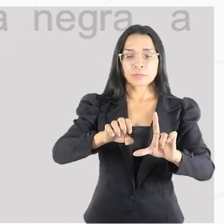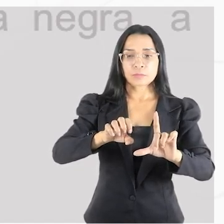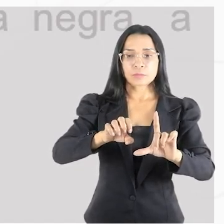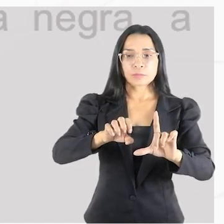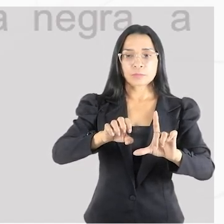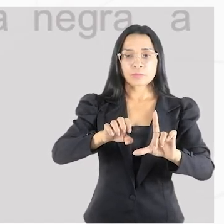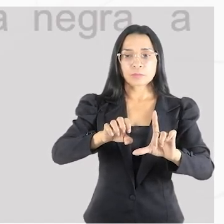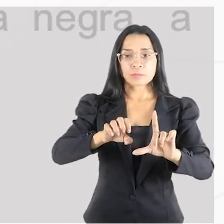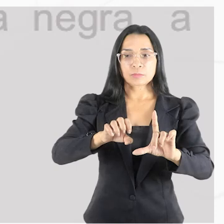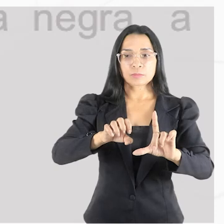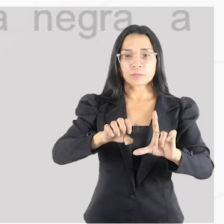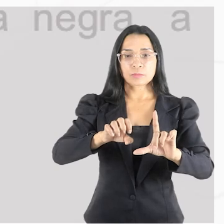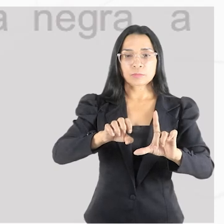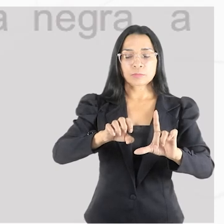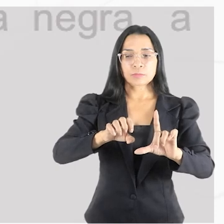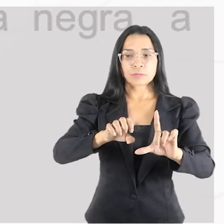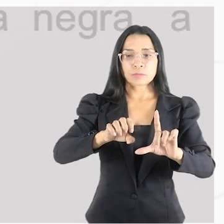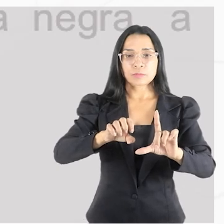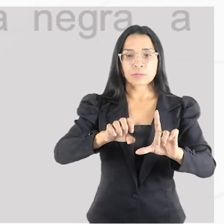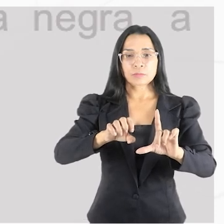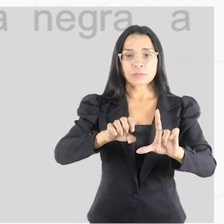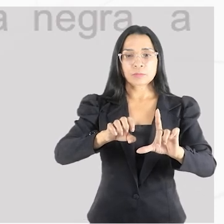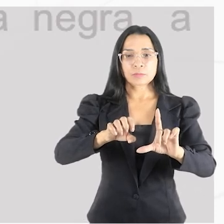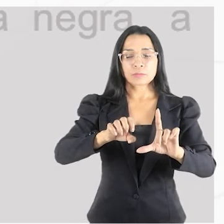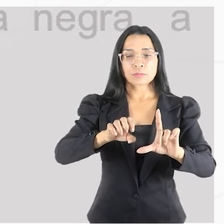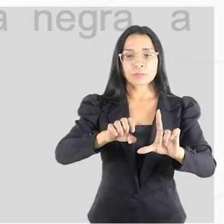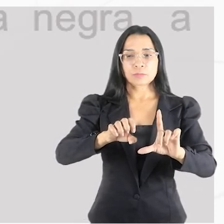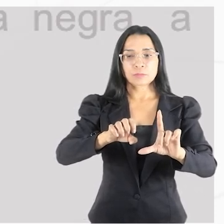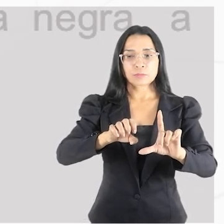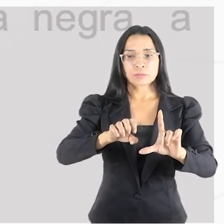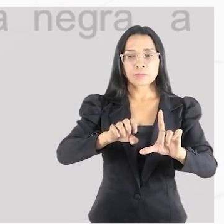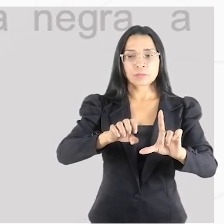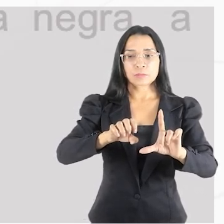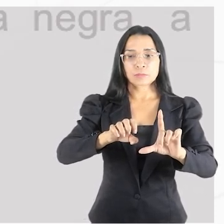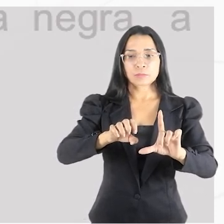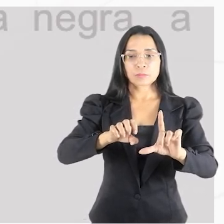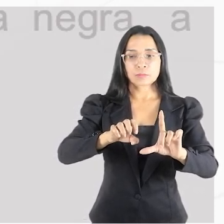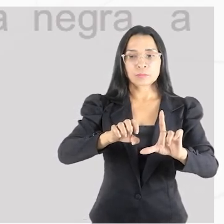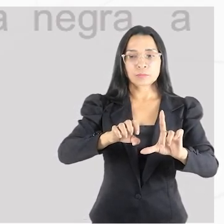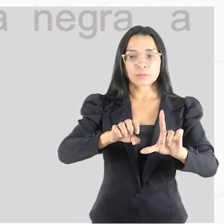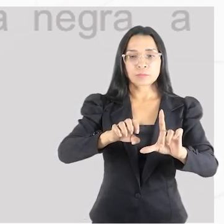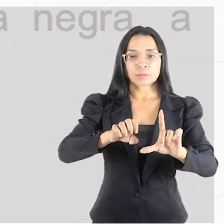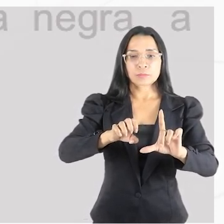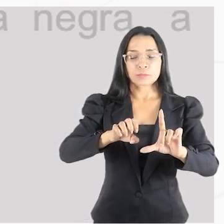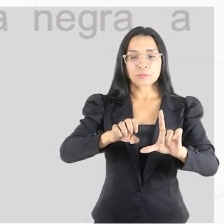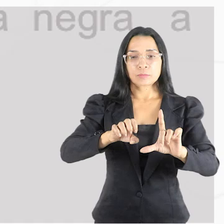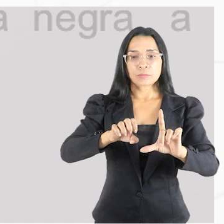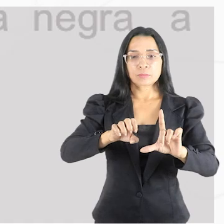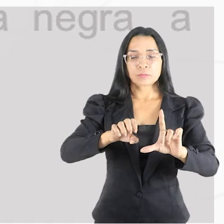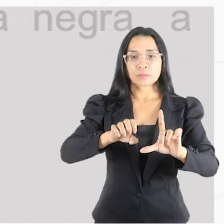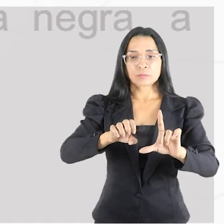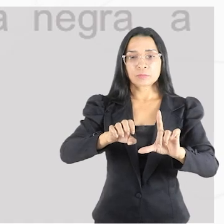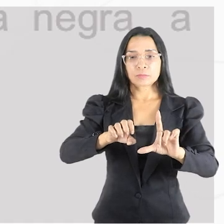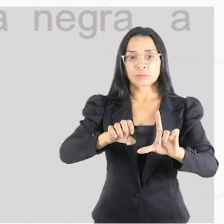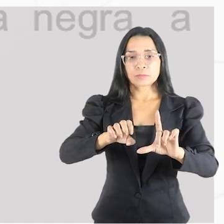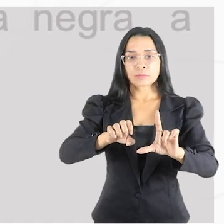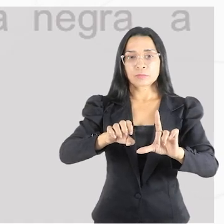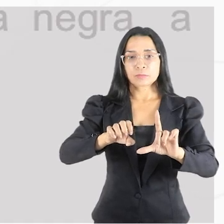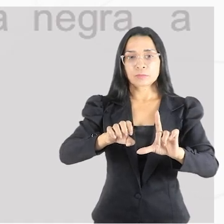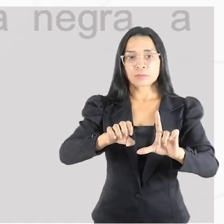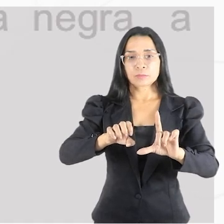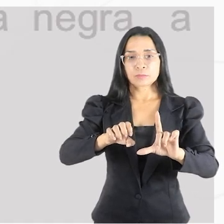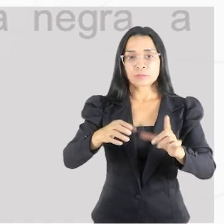da expulsão de vários líderes negros independentistas que defendiam a implantação de uma república negra, a exemplo do